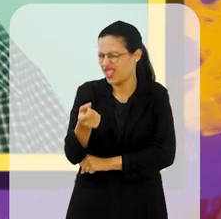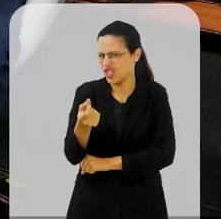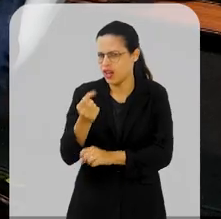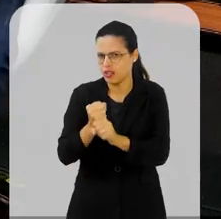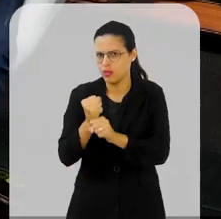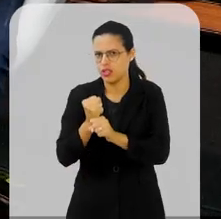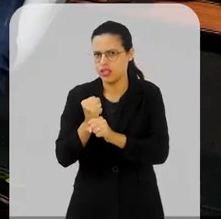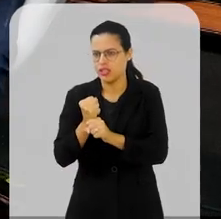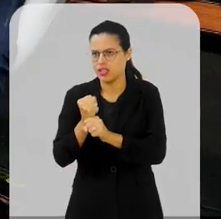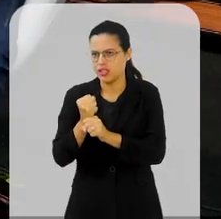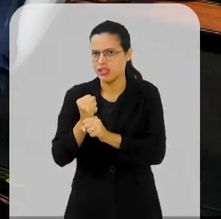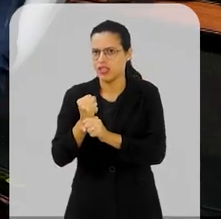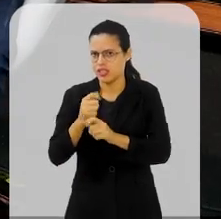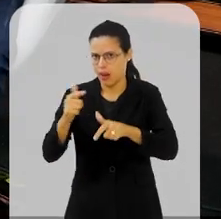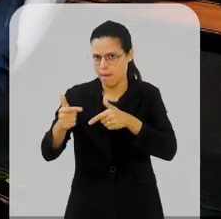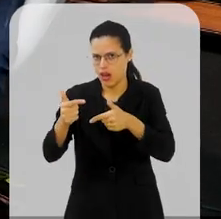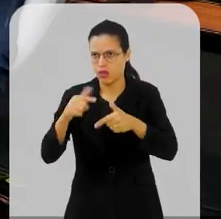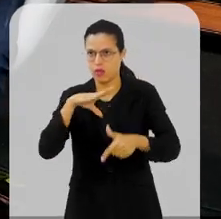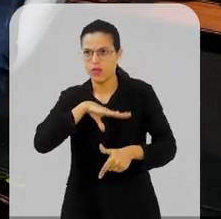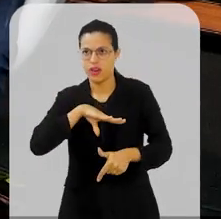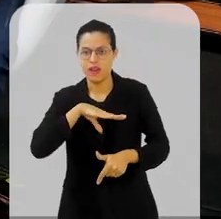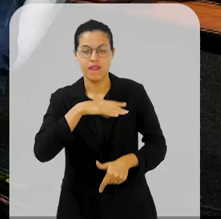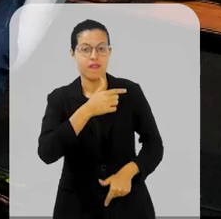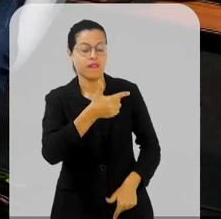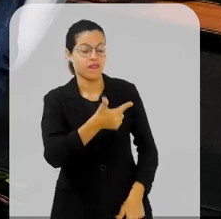20 anos, Wagner Menezes? Cobrindo o Vasco?